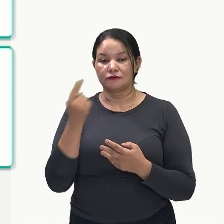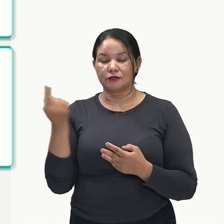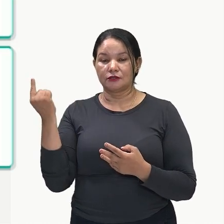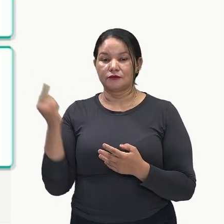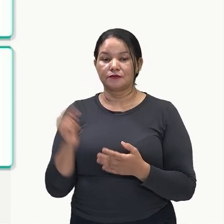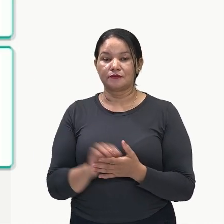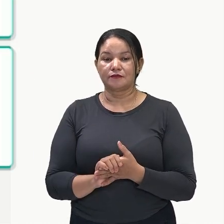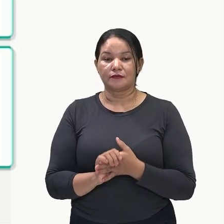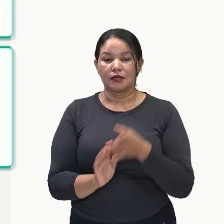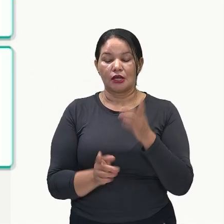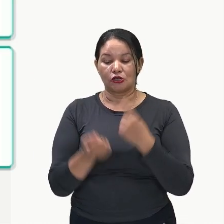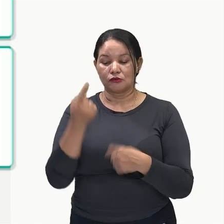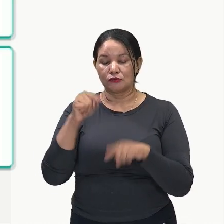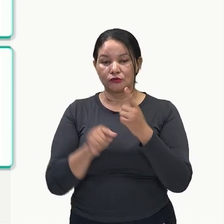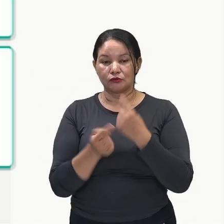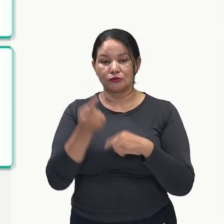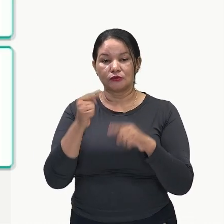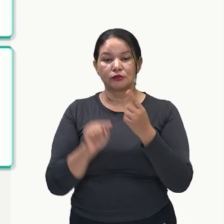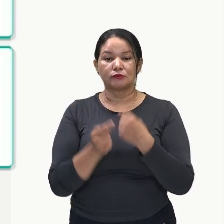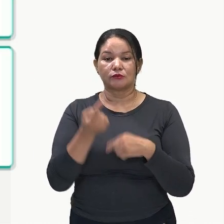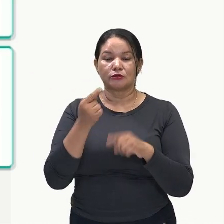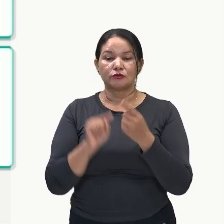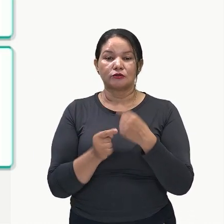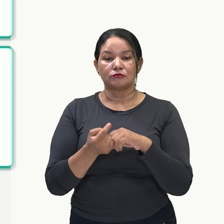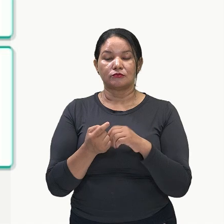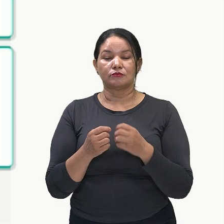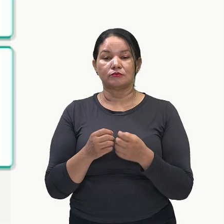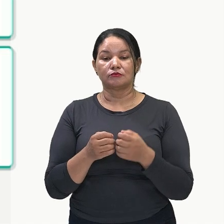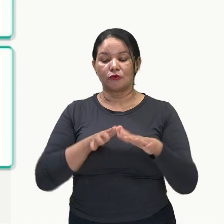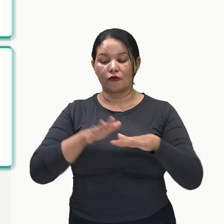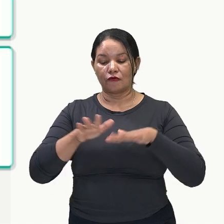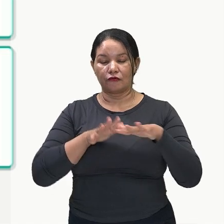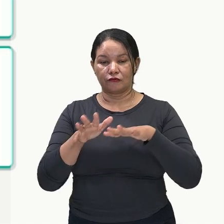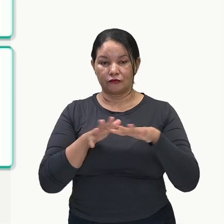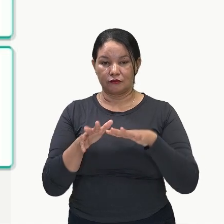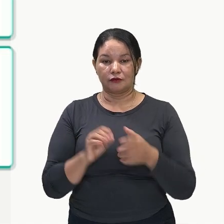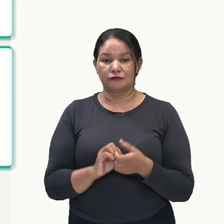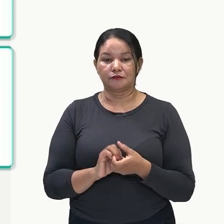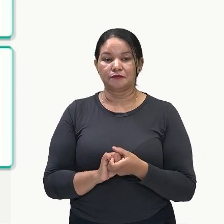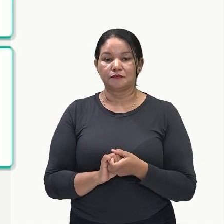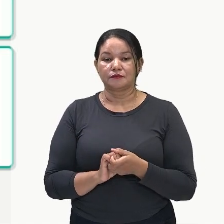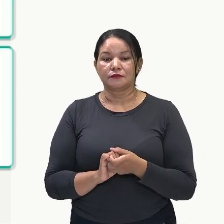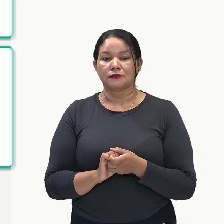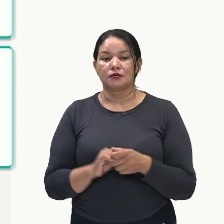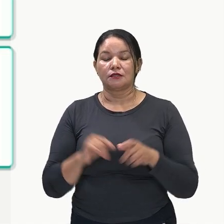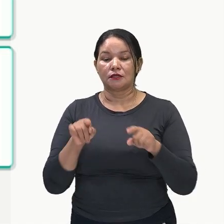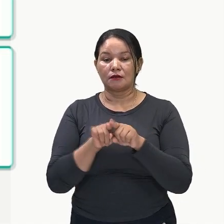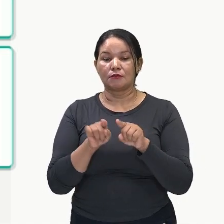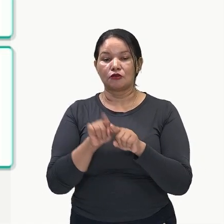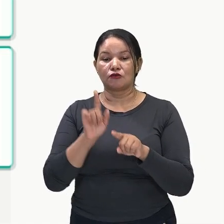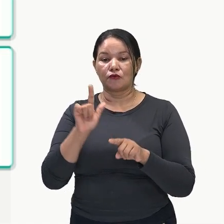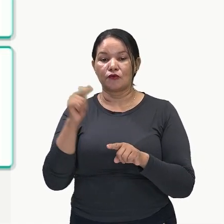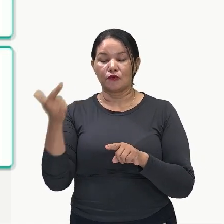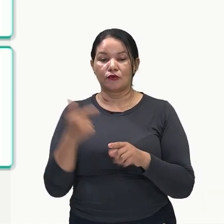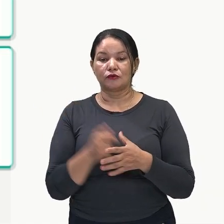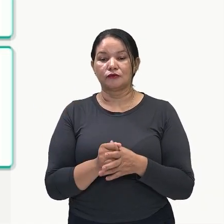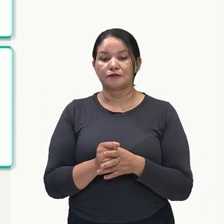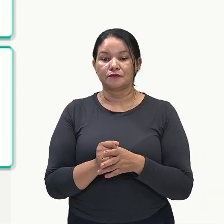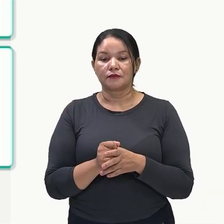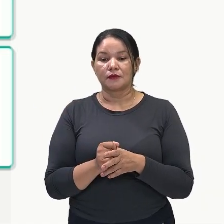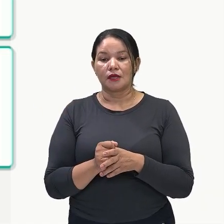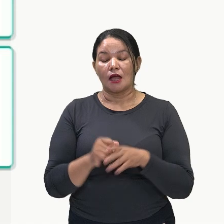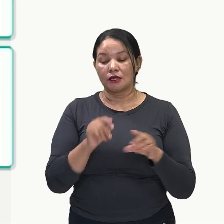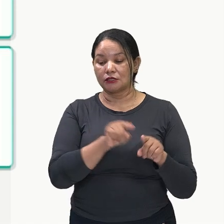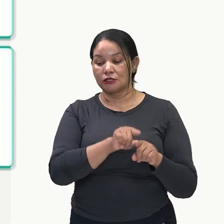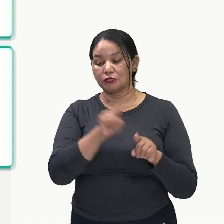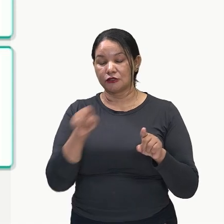é esse movimento das partículas, certo? A condução é a transferência entre as